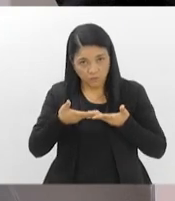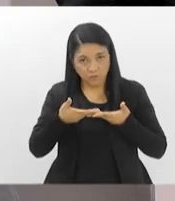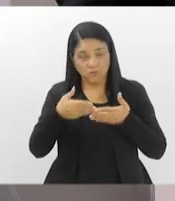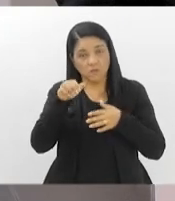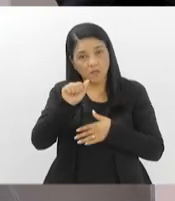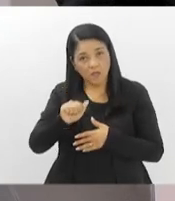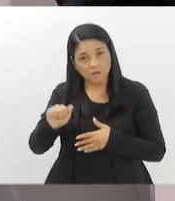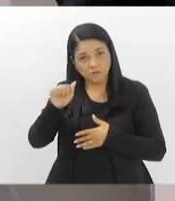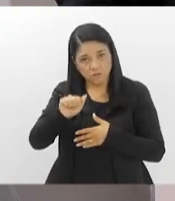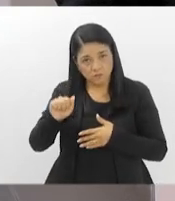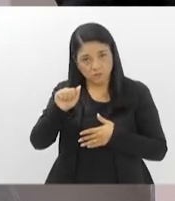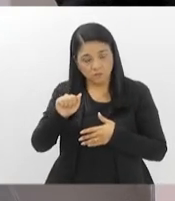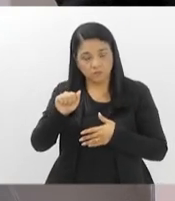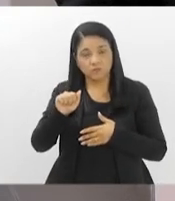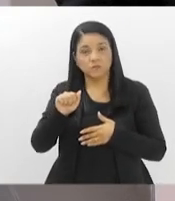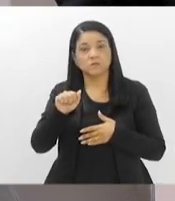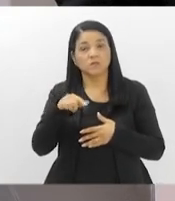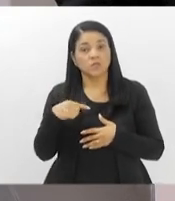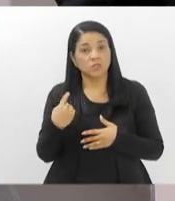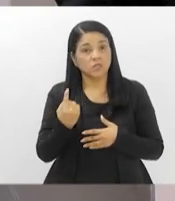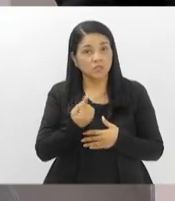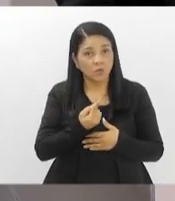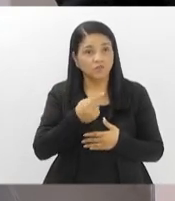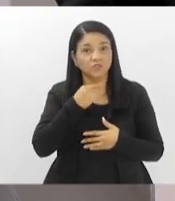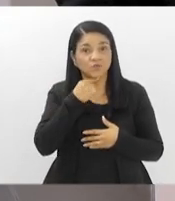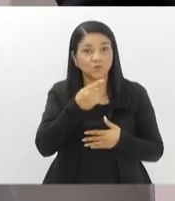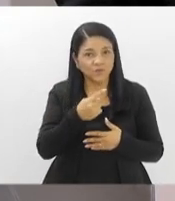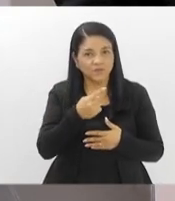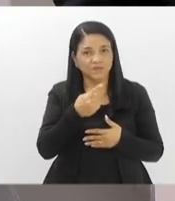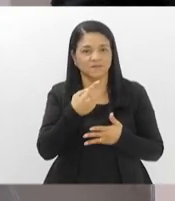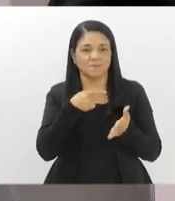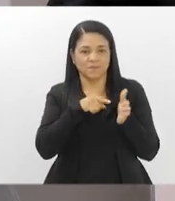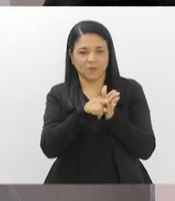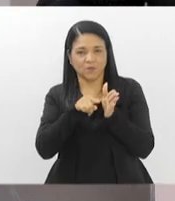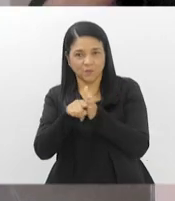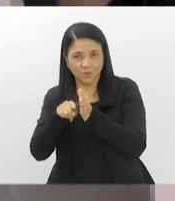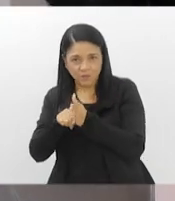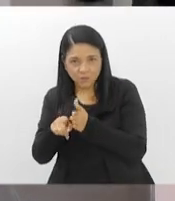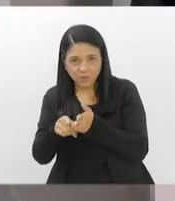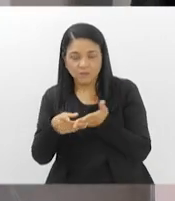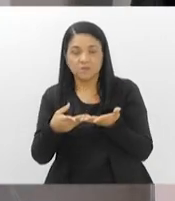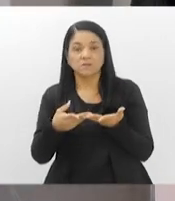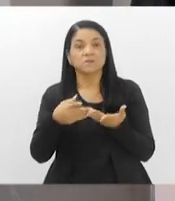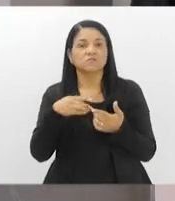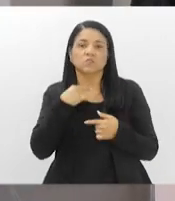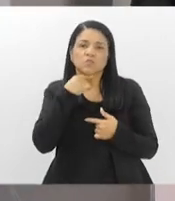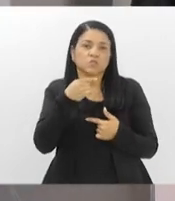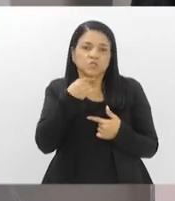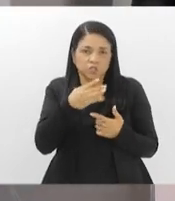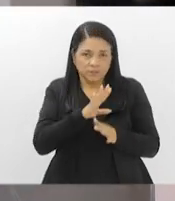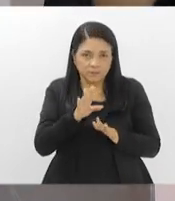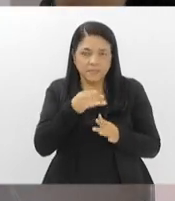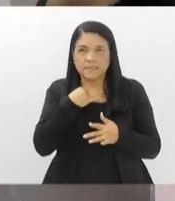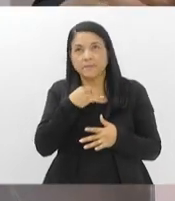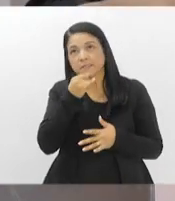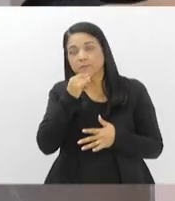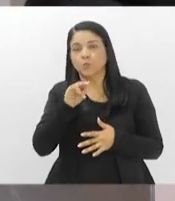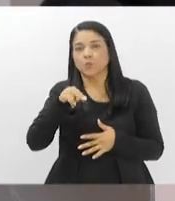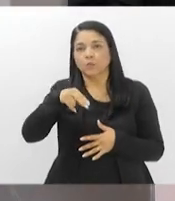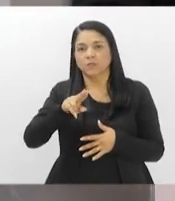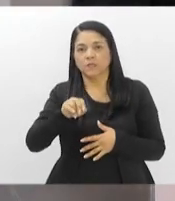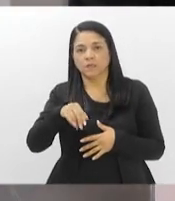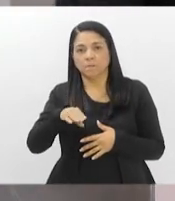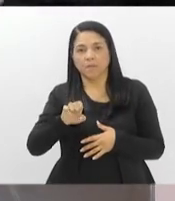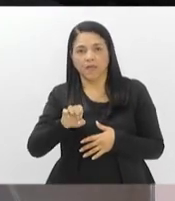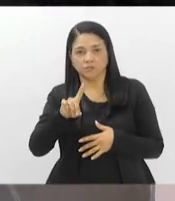associações para que nós pudéssemos tirar essas dúvidas primeiro porque não adianta também a gente chama a Unimed Brasil e